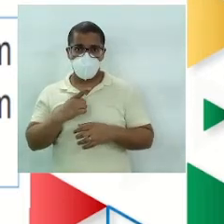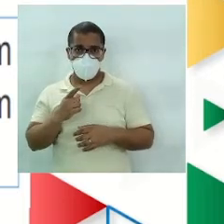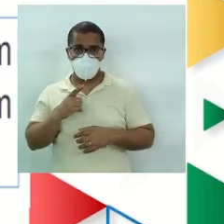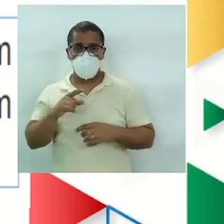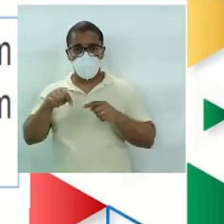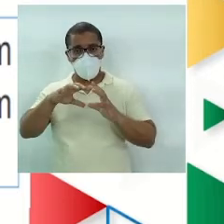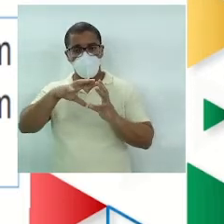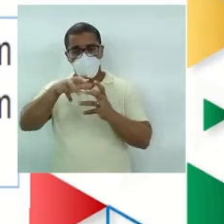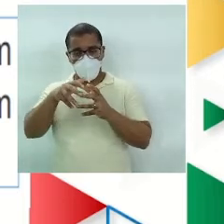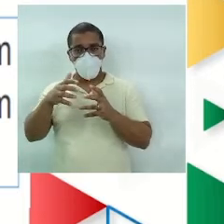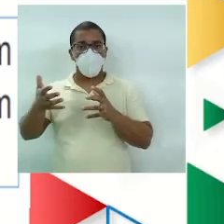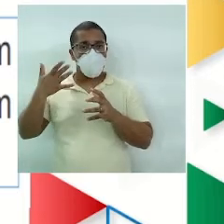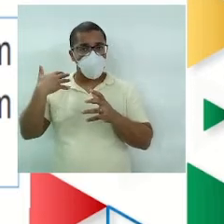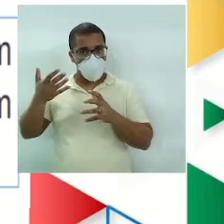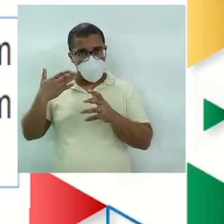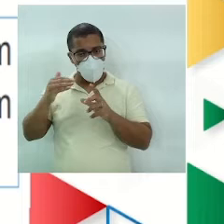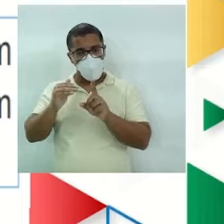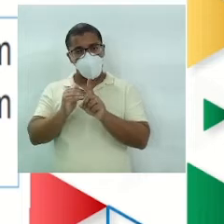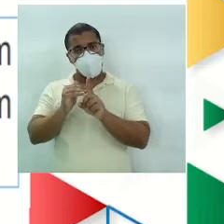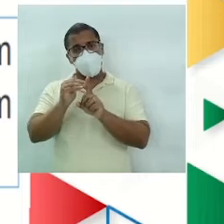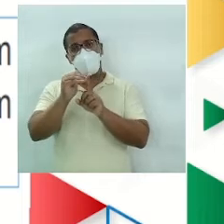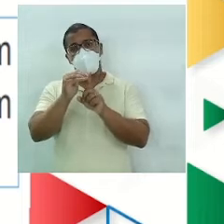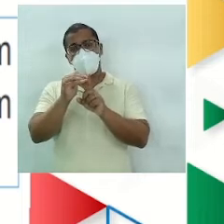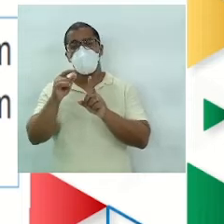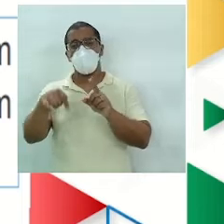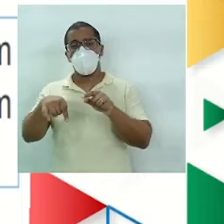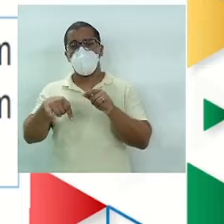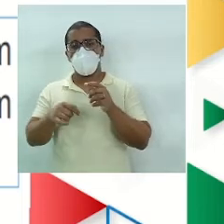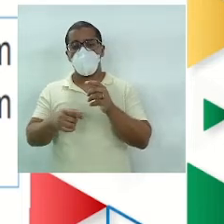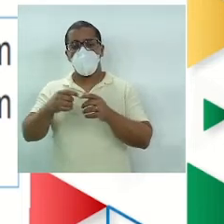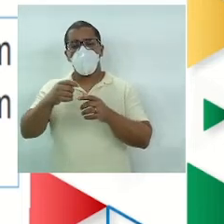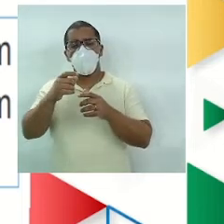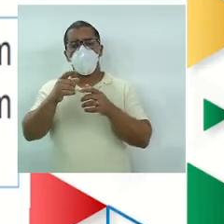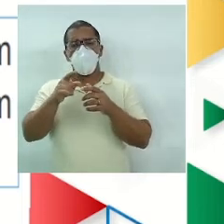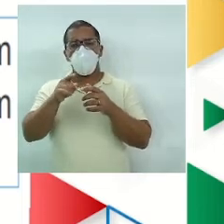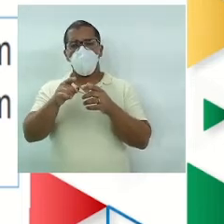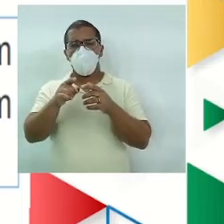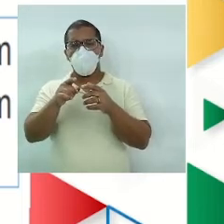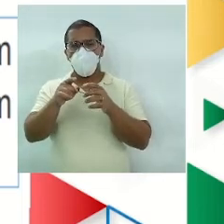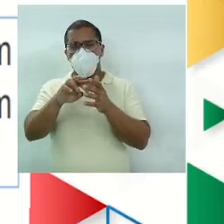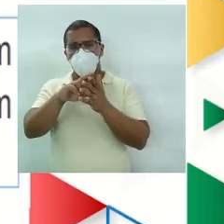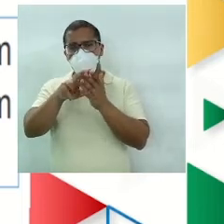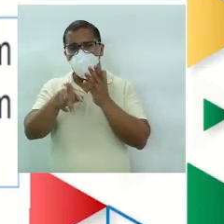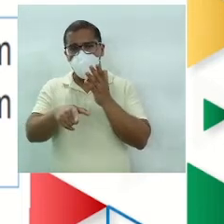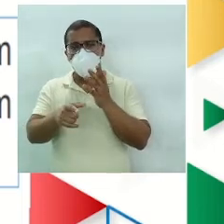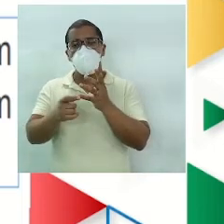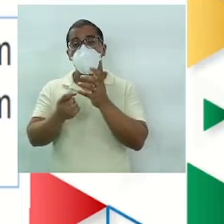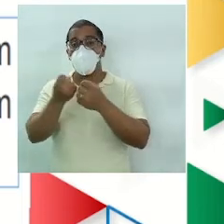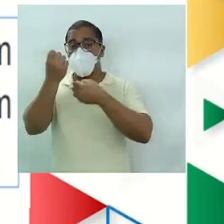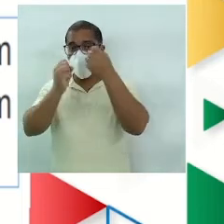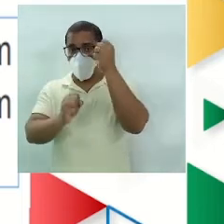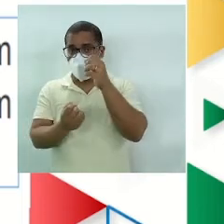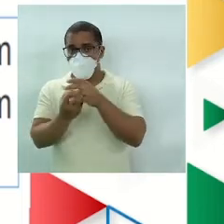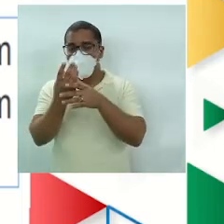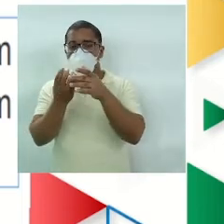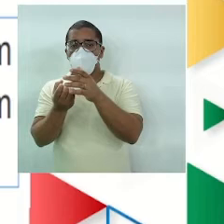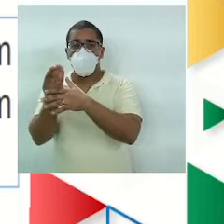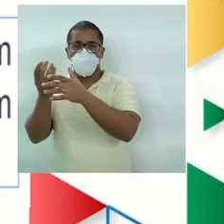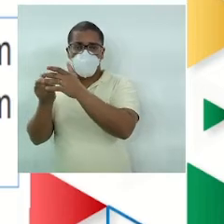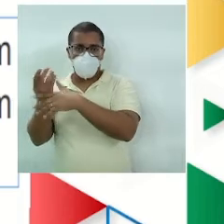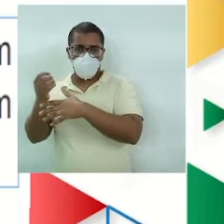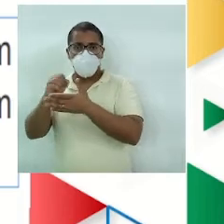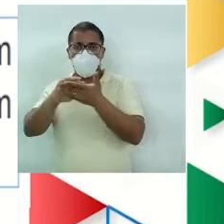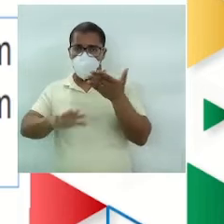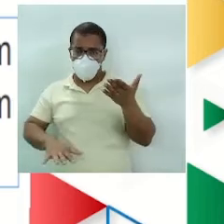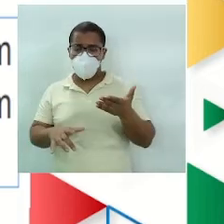Terra. Então, a crescente queima dos combustíveis fósseis que representam a base da industrialização e de muitas atividades